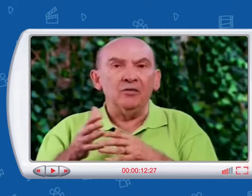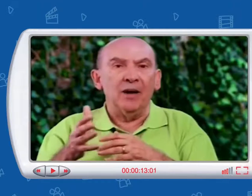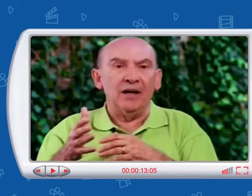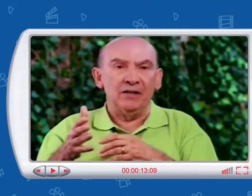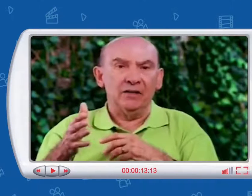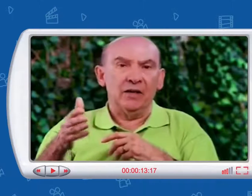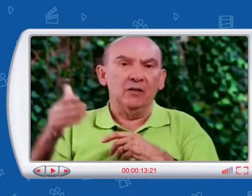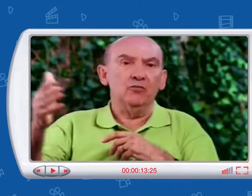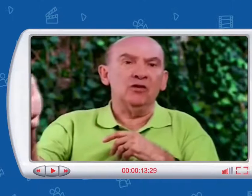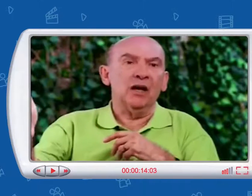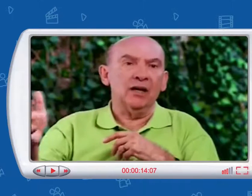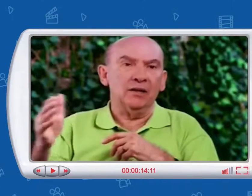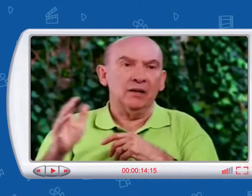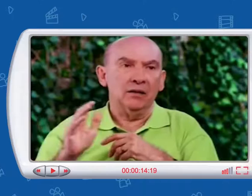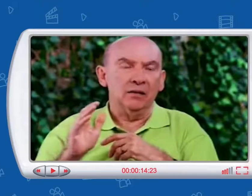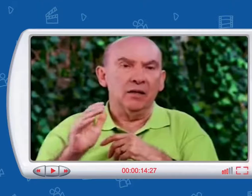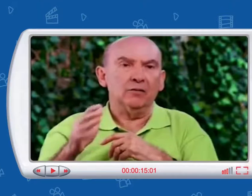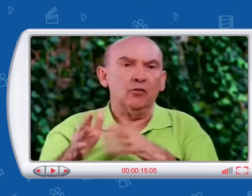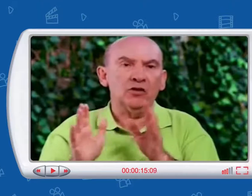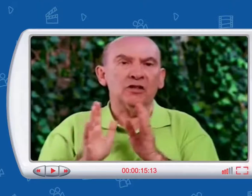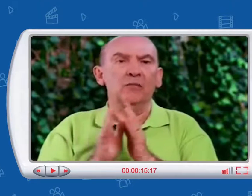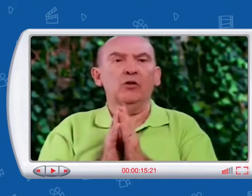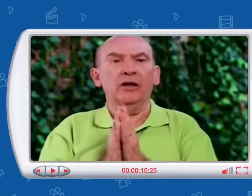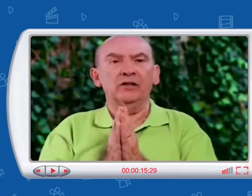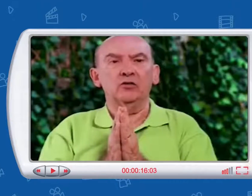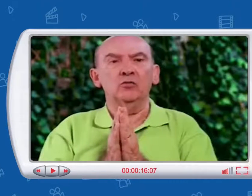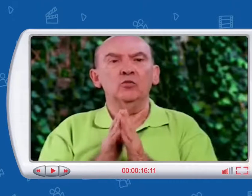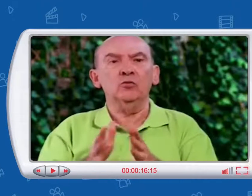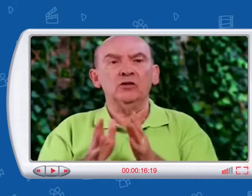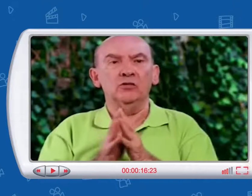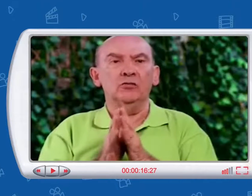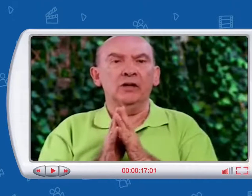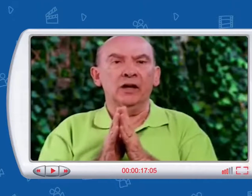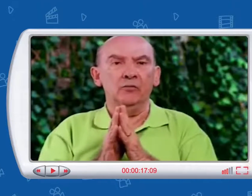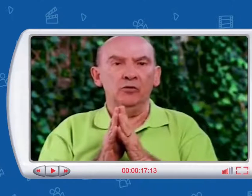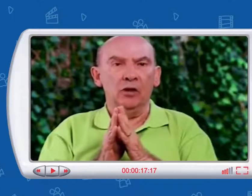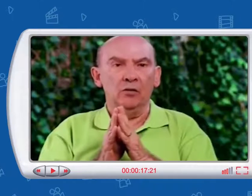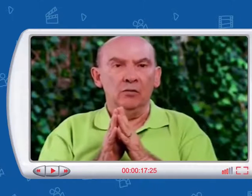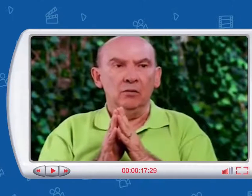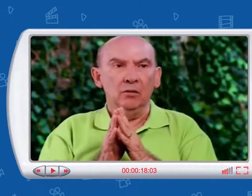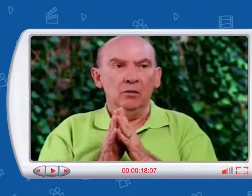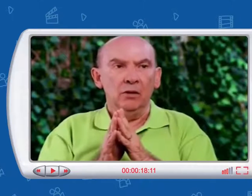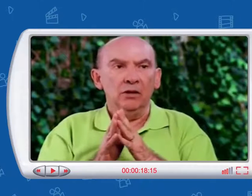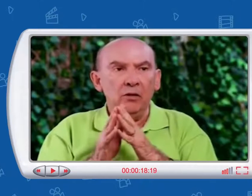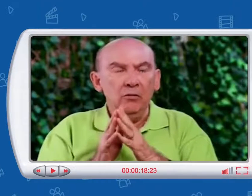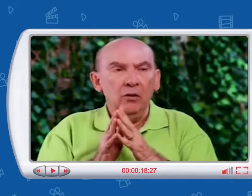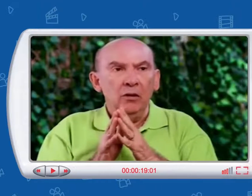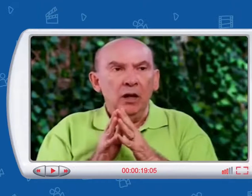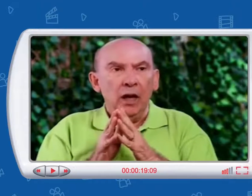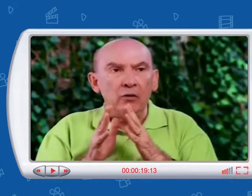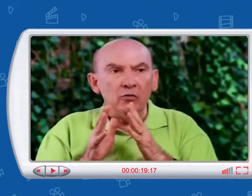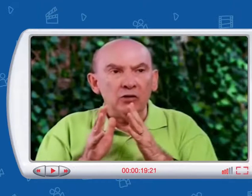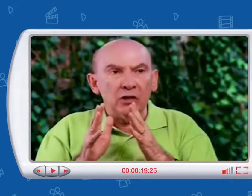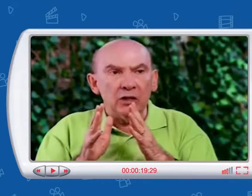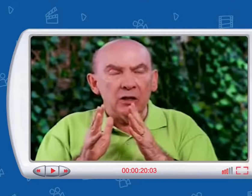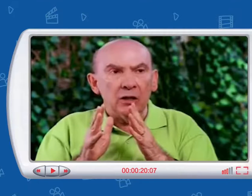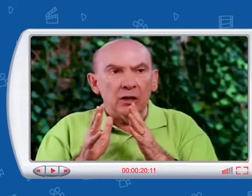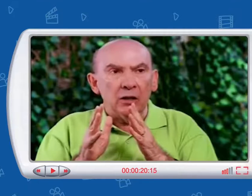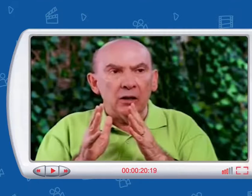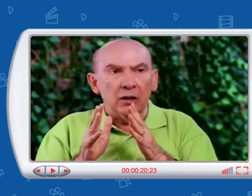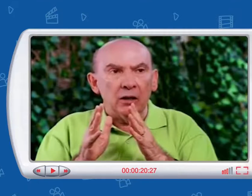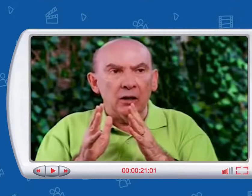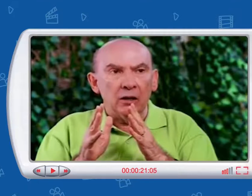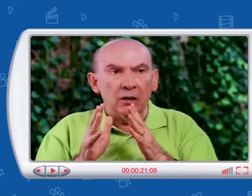cada vez mais anunciada, das forças democráticas no mundo, na Segunda Guerra Mundial. Então, é como se